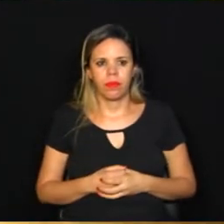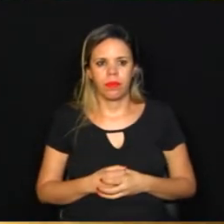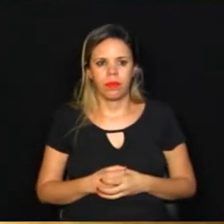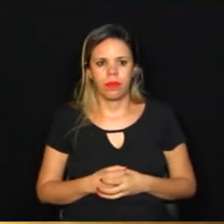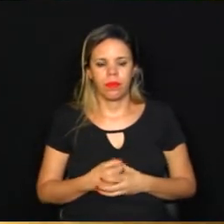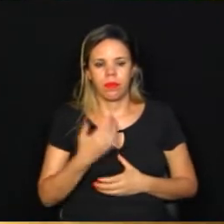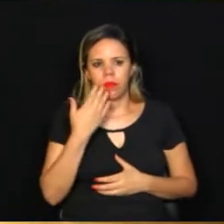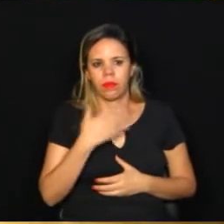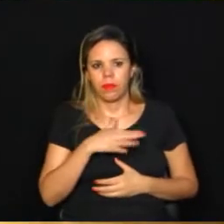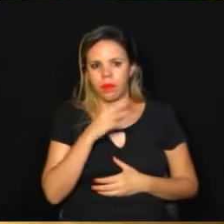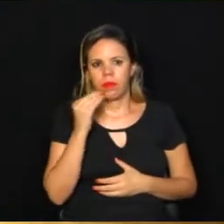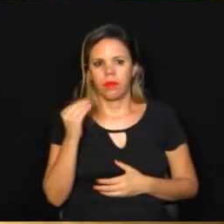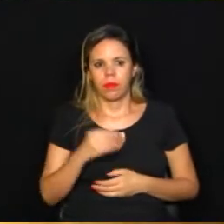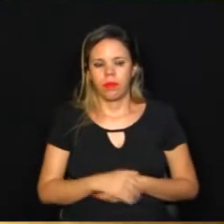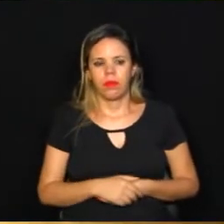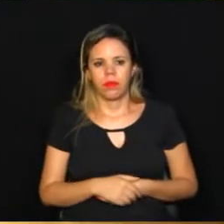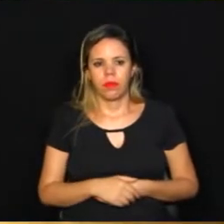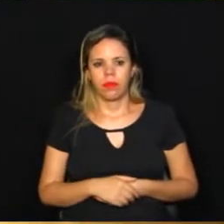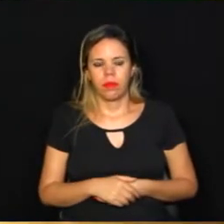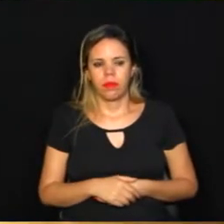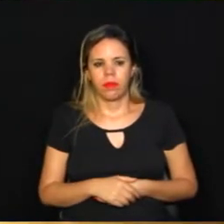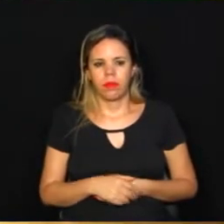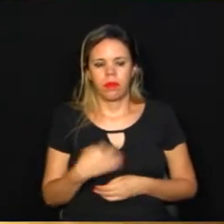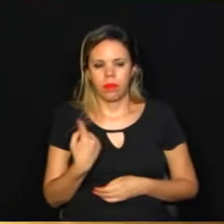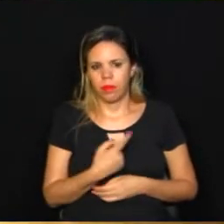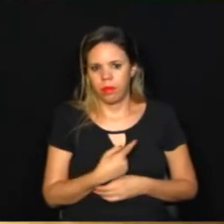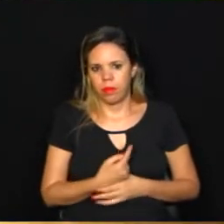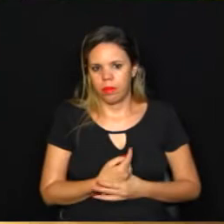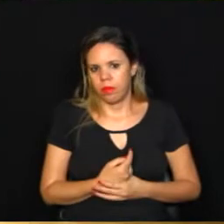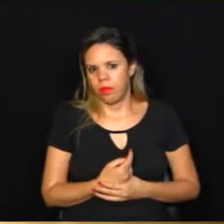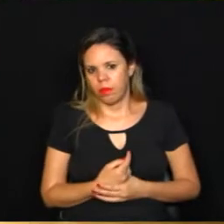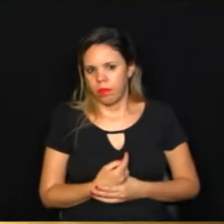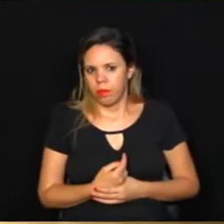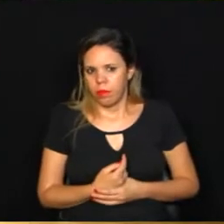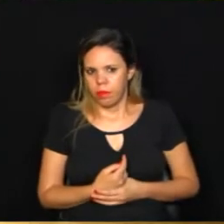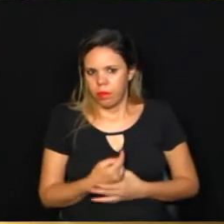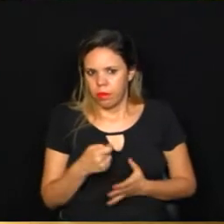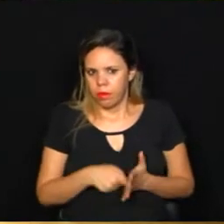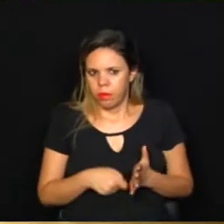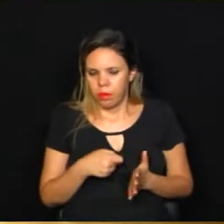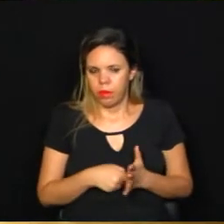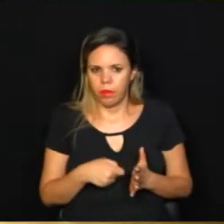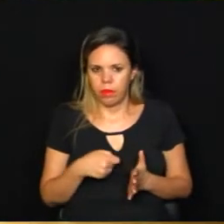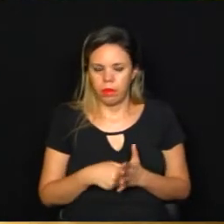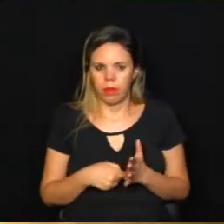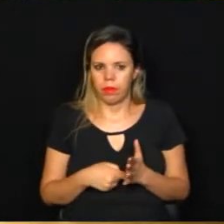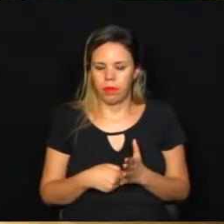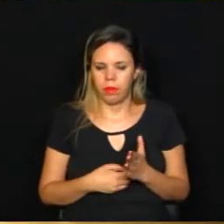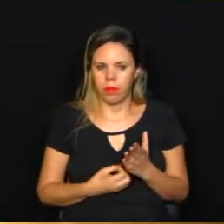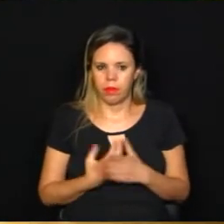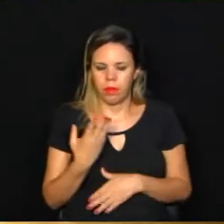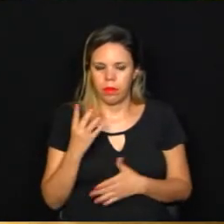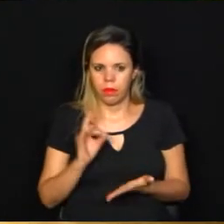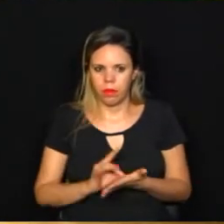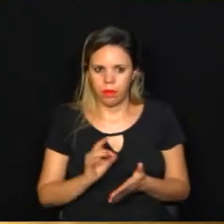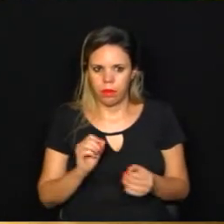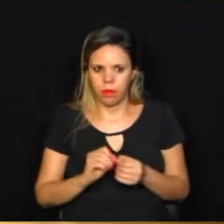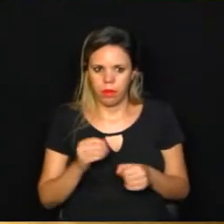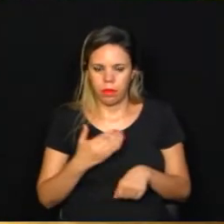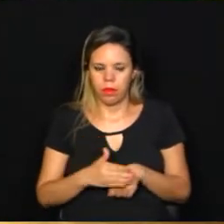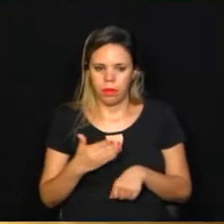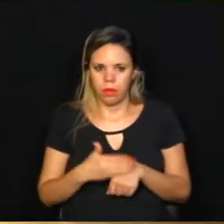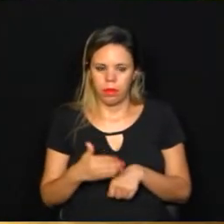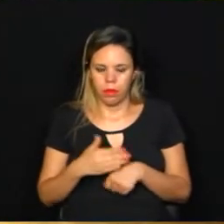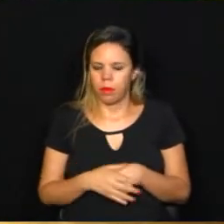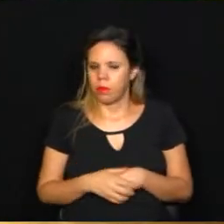à criança e adolescente. Essa tem sido a nossa luta, né, para que isso passe a ser realidade, saia do